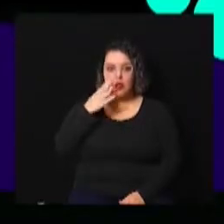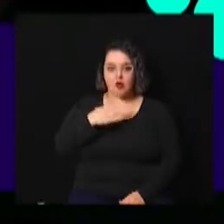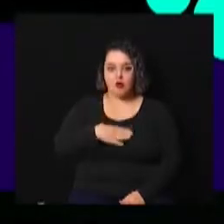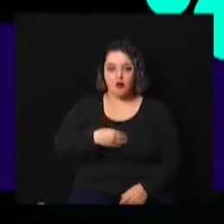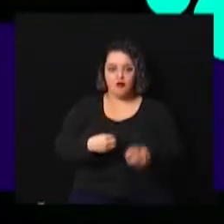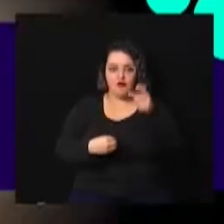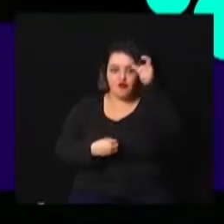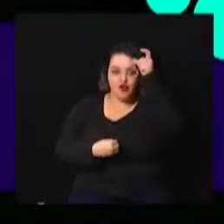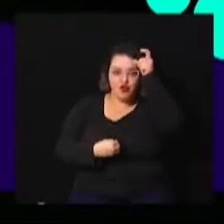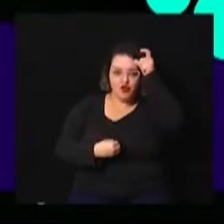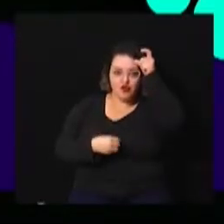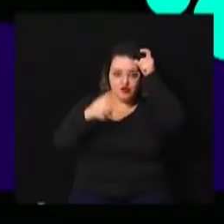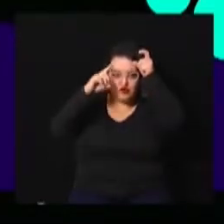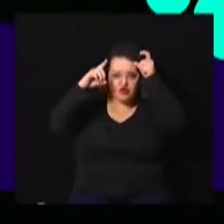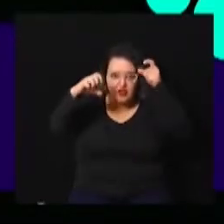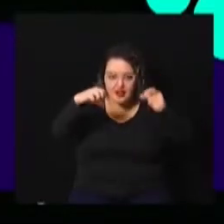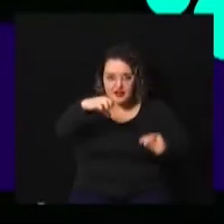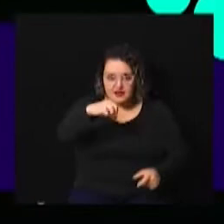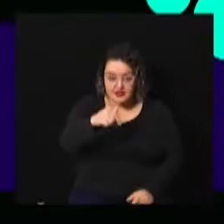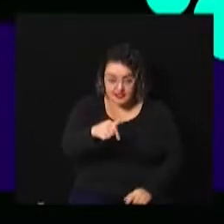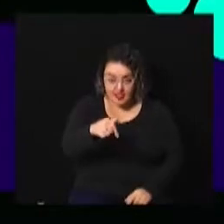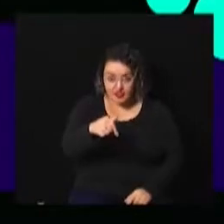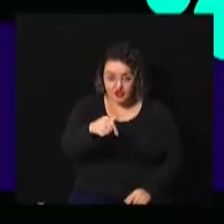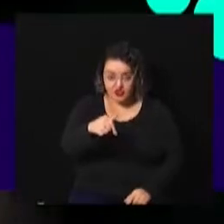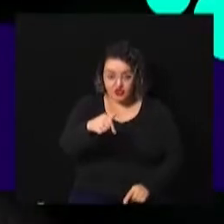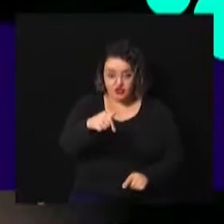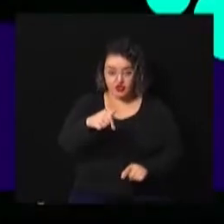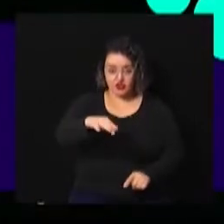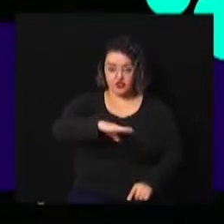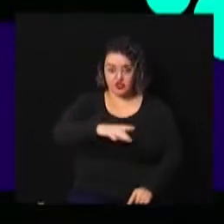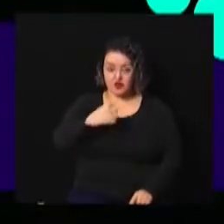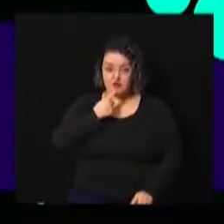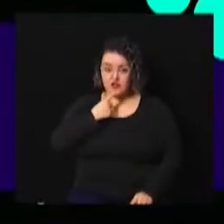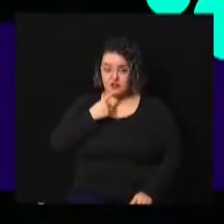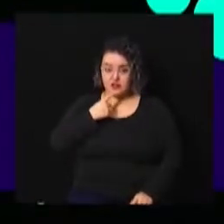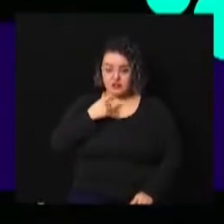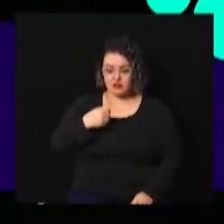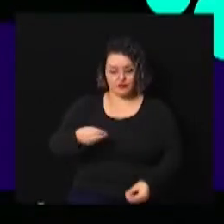também estará no dia 7 em Campinas. E ele não me deixa em paz.